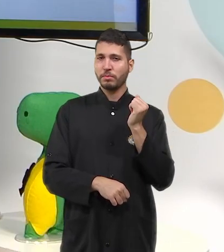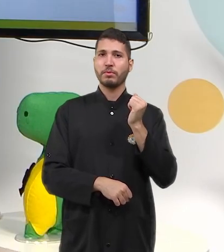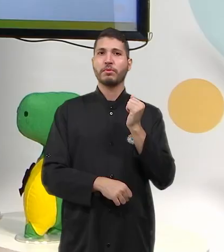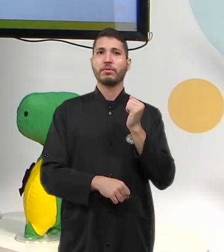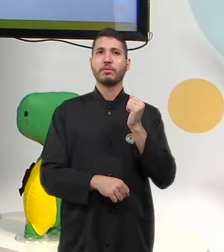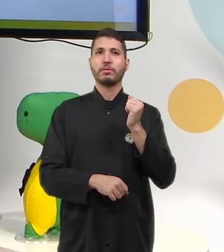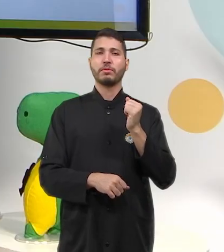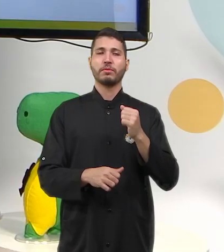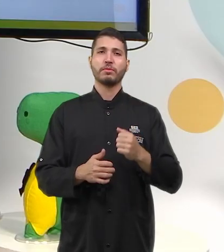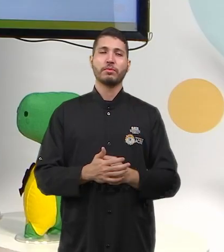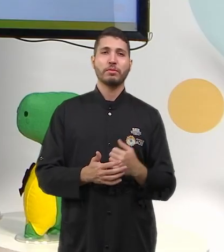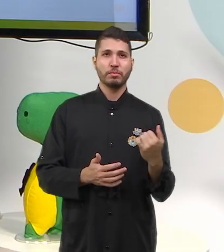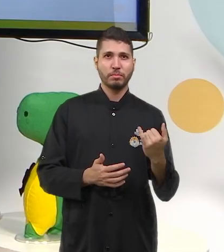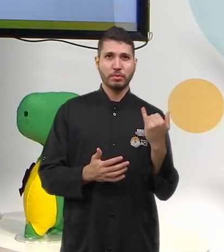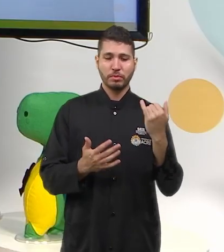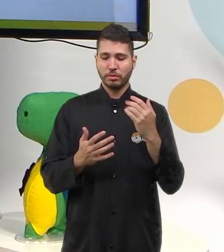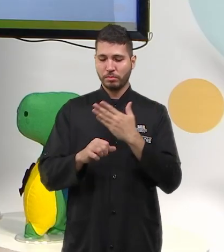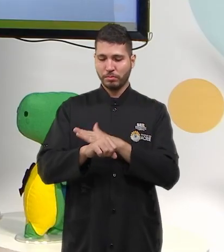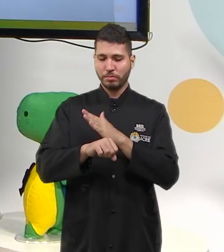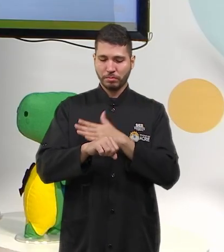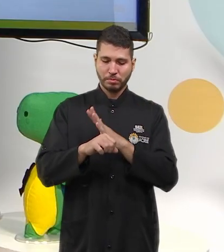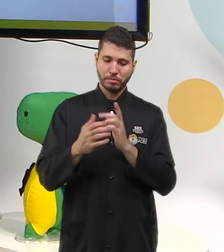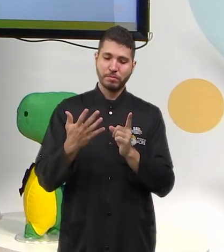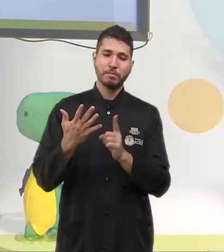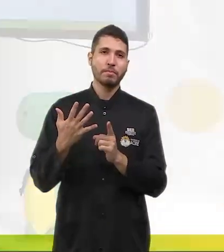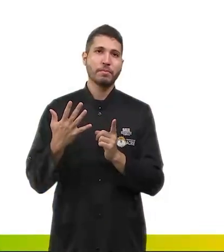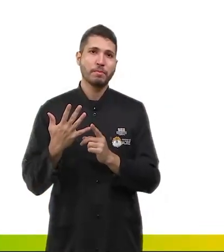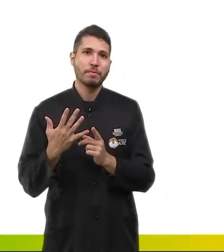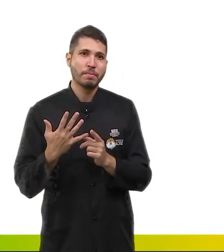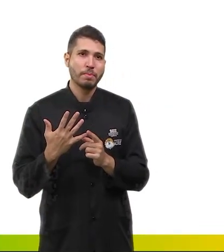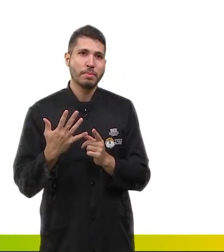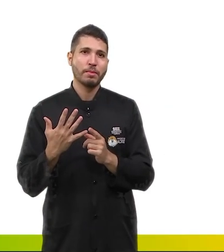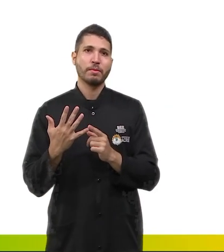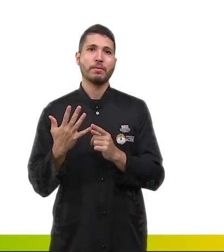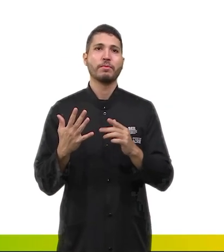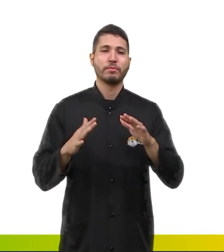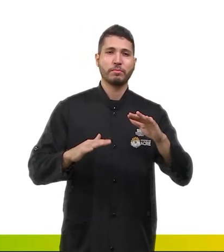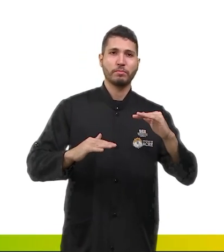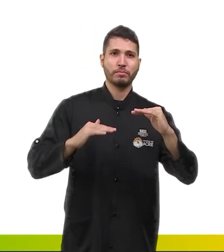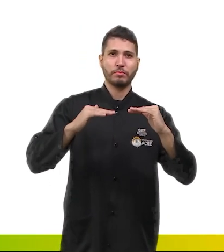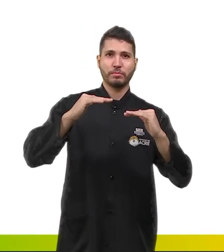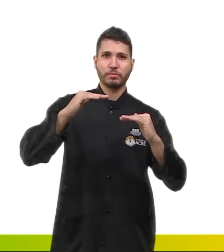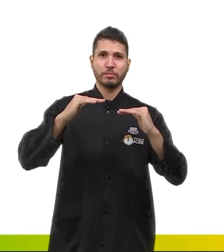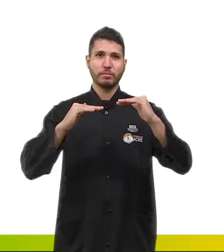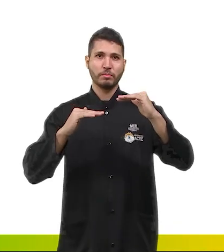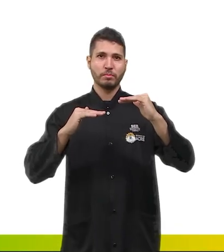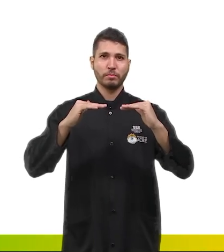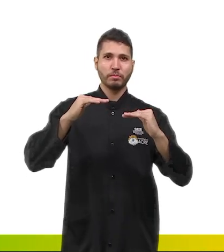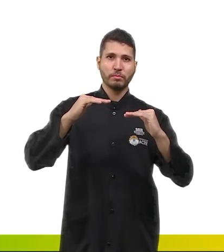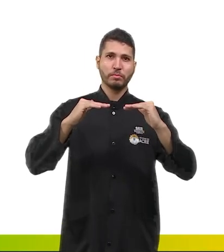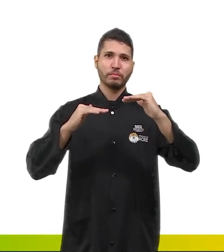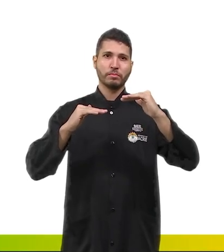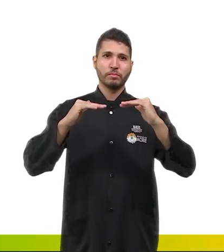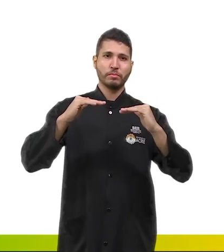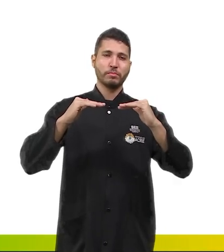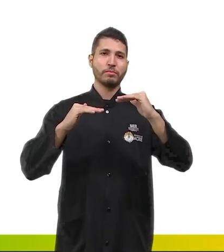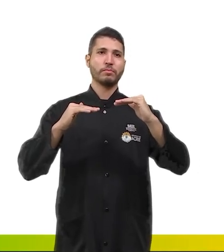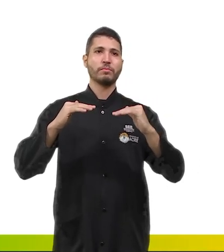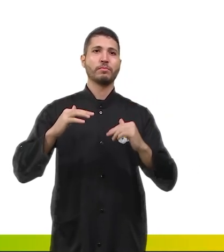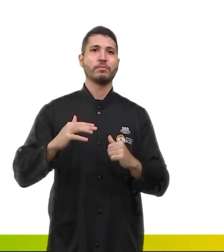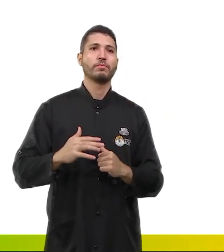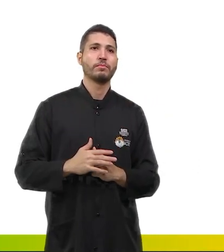elementos fundamentais treináveis, tá bom? Temos aqui a importância do equilíbrio e da coordenação. Embora o foco seja as